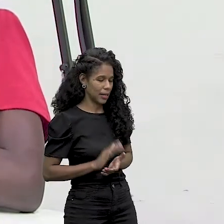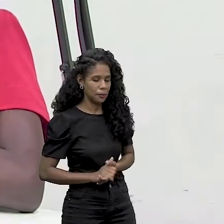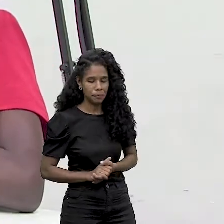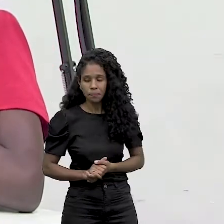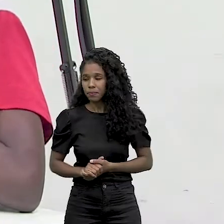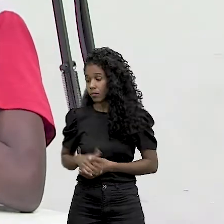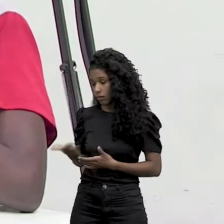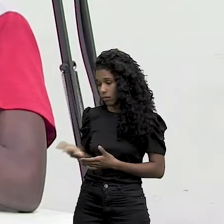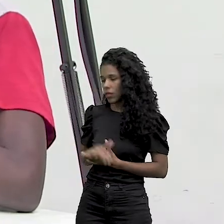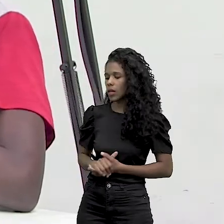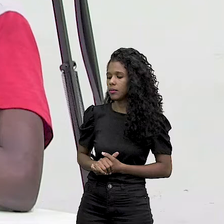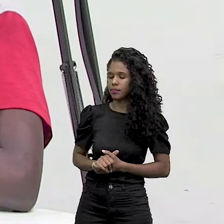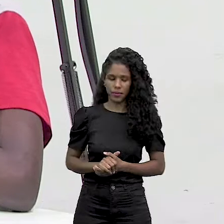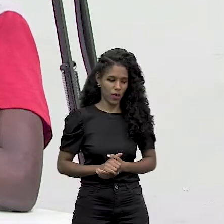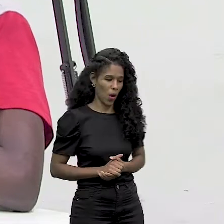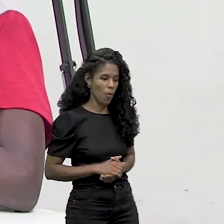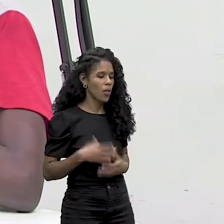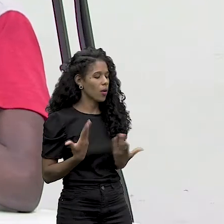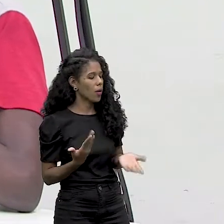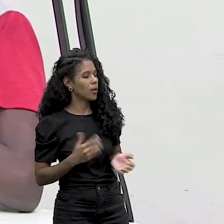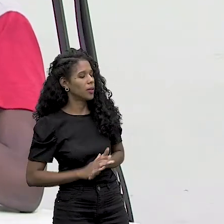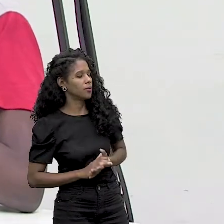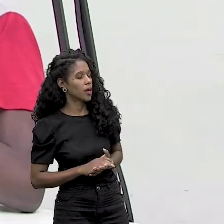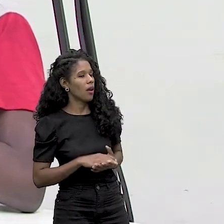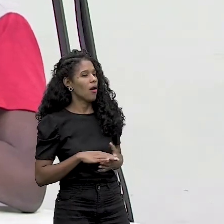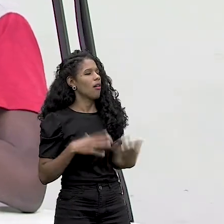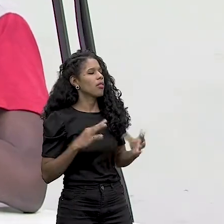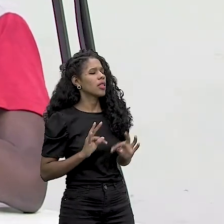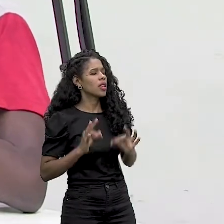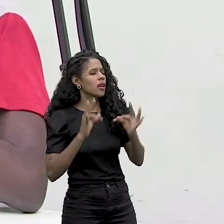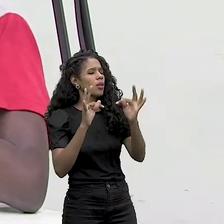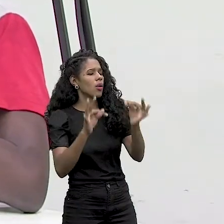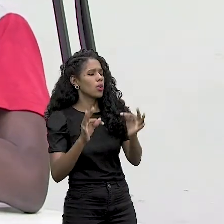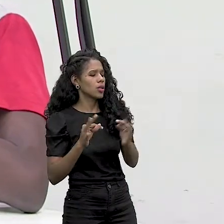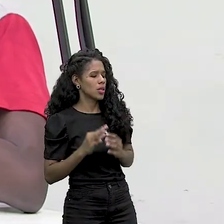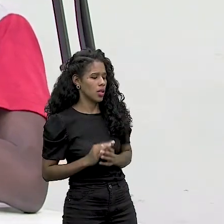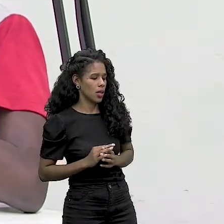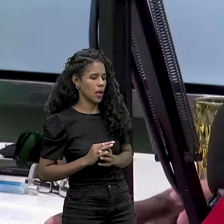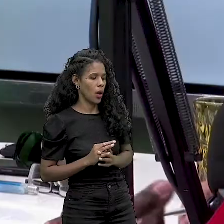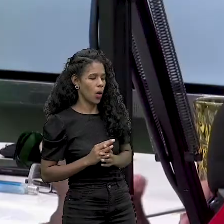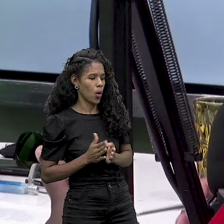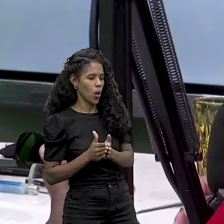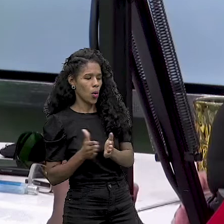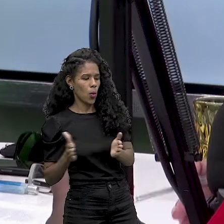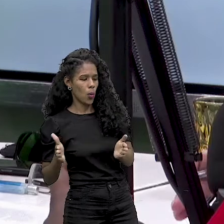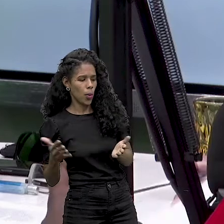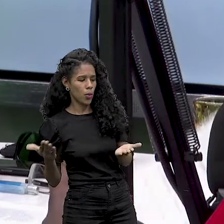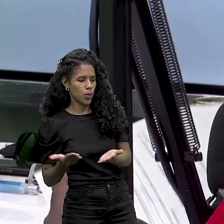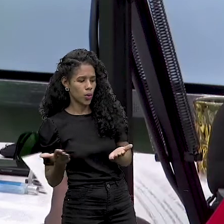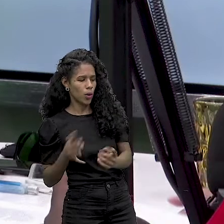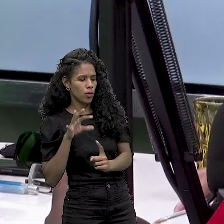afeta a vida dos jovens? Uma pergunta em cima da outra. Isso aí, Rian. Tudo a ver. A tecnologia, ela